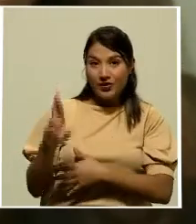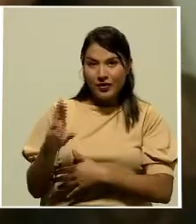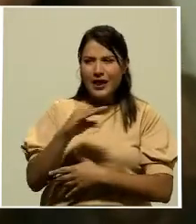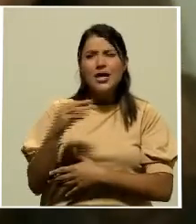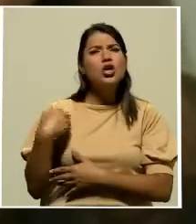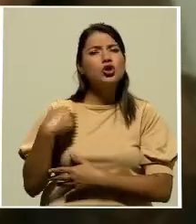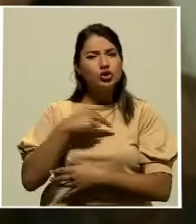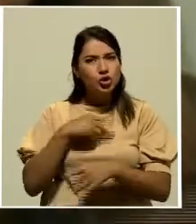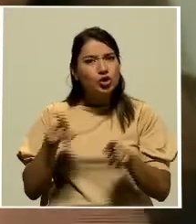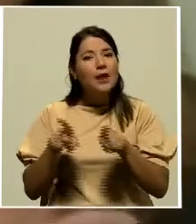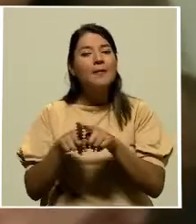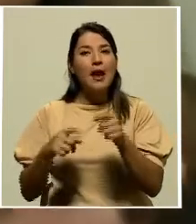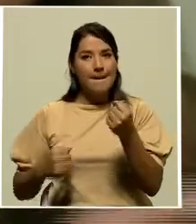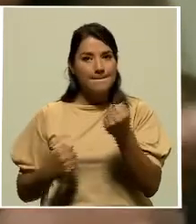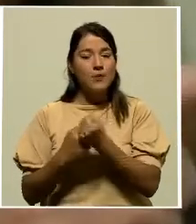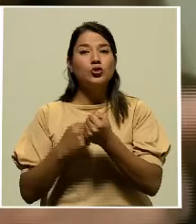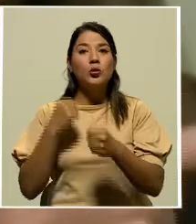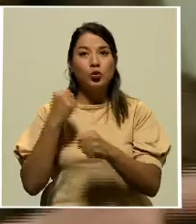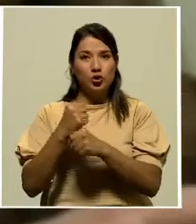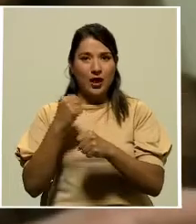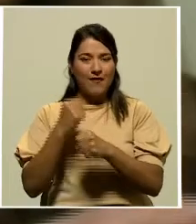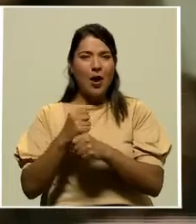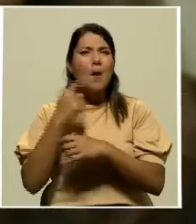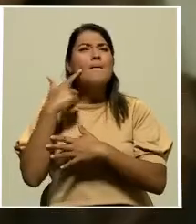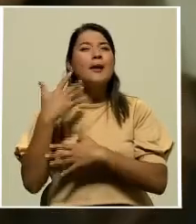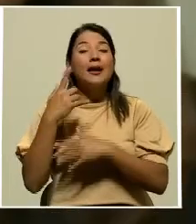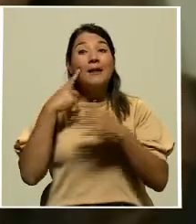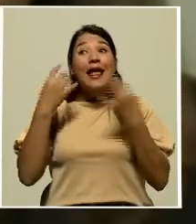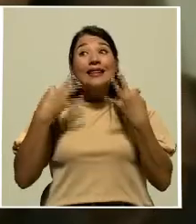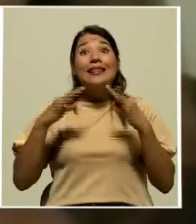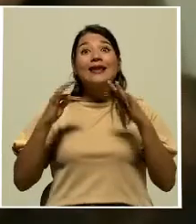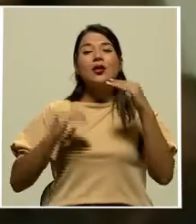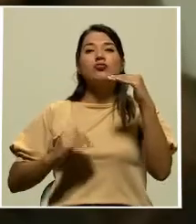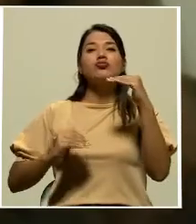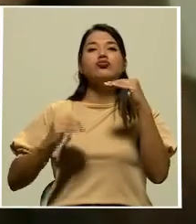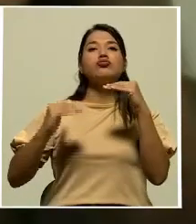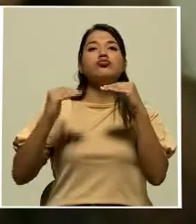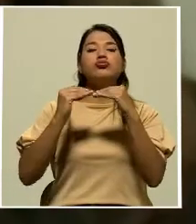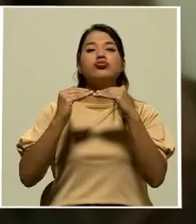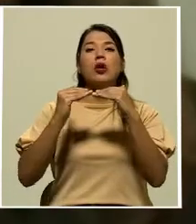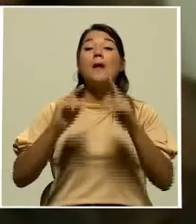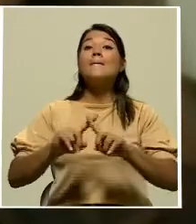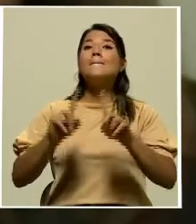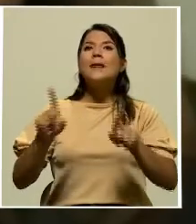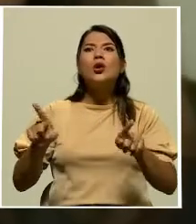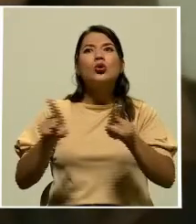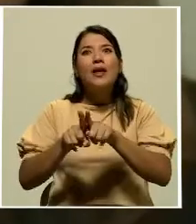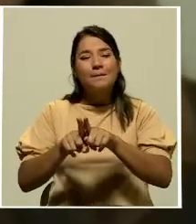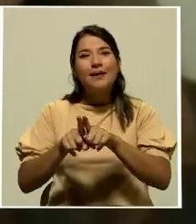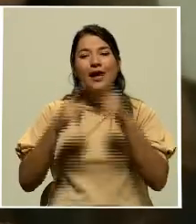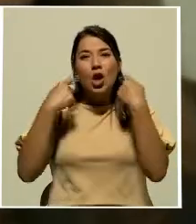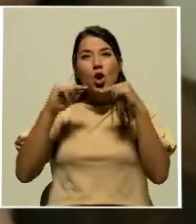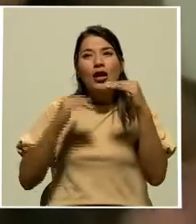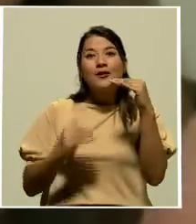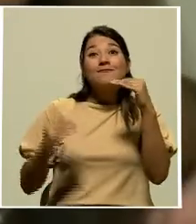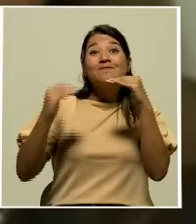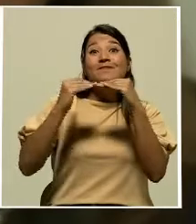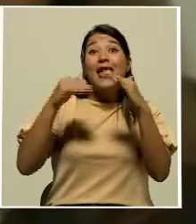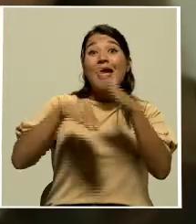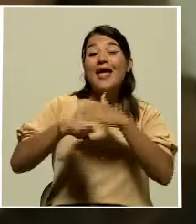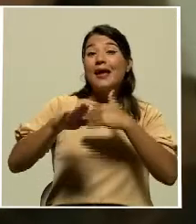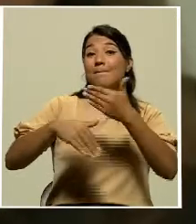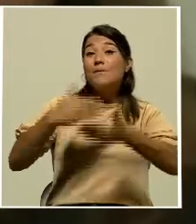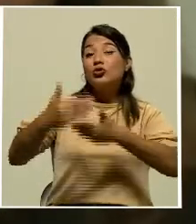apoiando também o trabalho para cerrar não somente a brecha digital, mas a brecha de aprendizagem. E aqui, Don